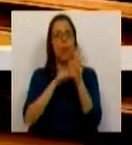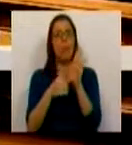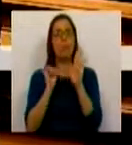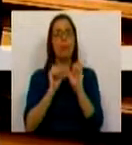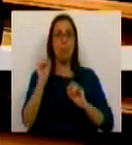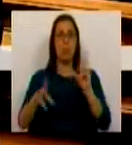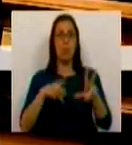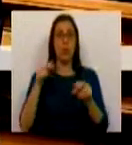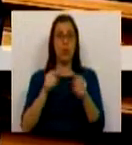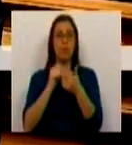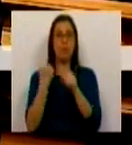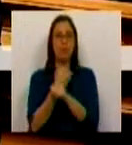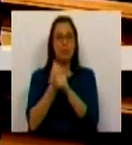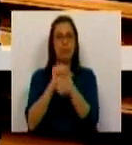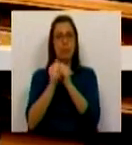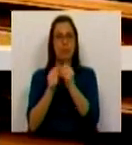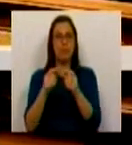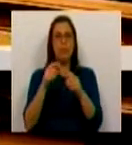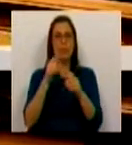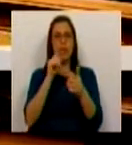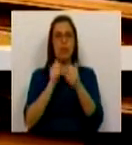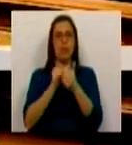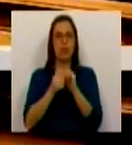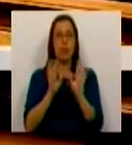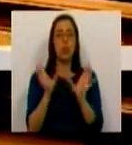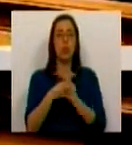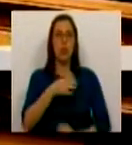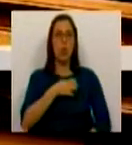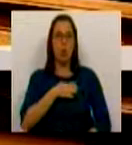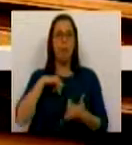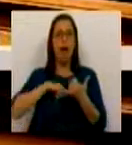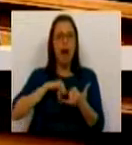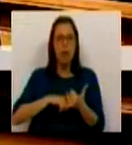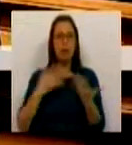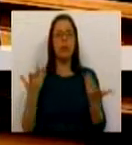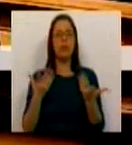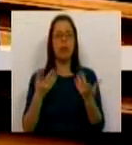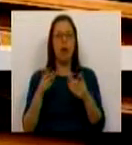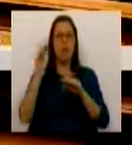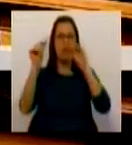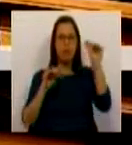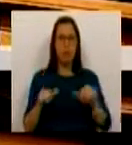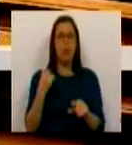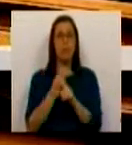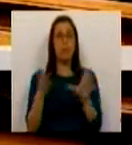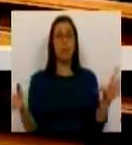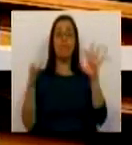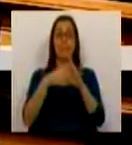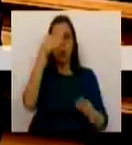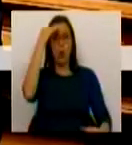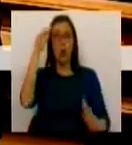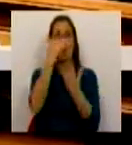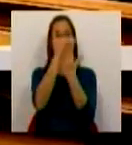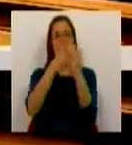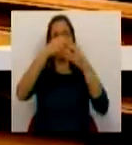de modernização e reabilitação do parque desportivo, dos clubes, das associações de base local, que irá também ao encontro das